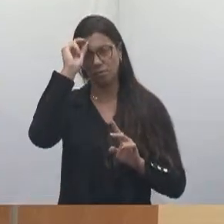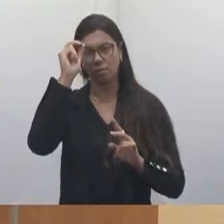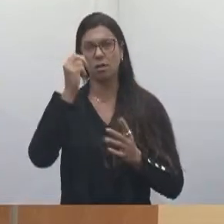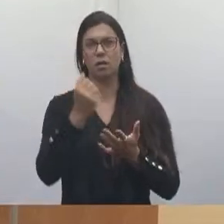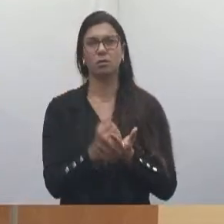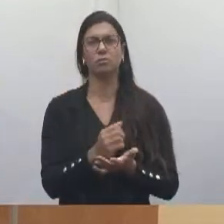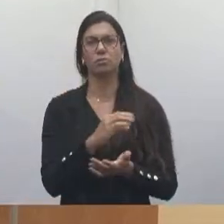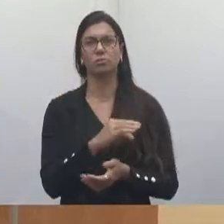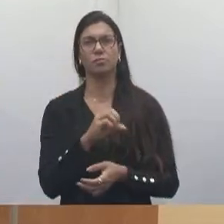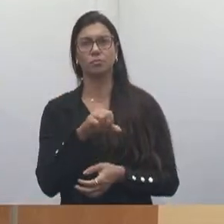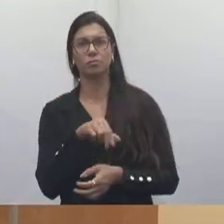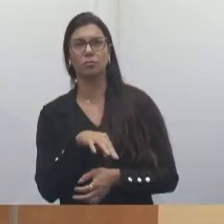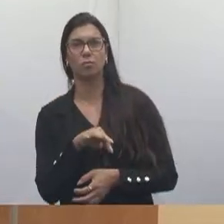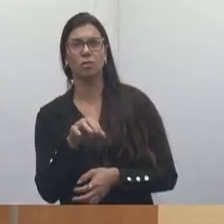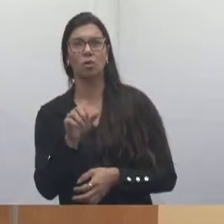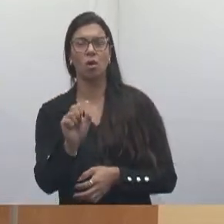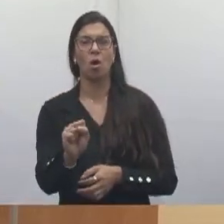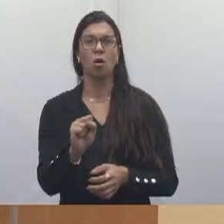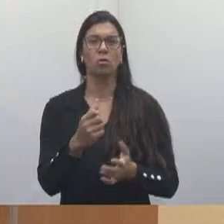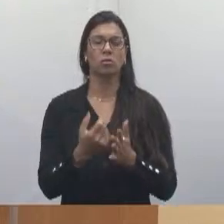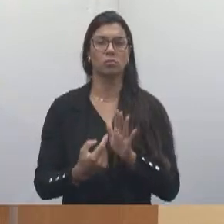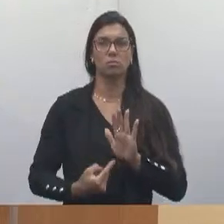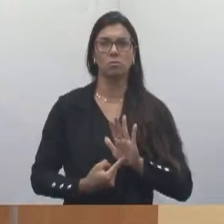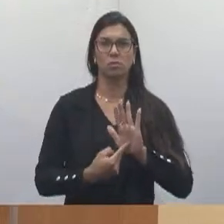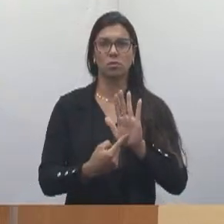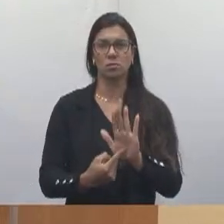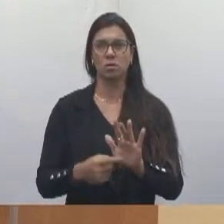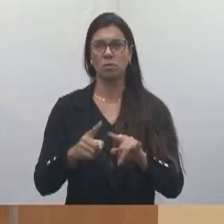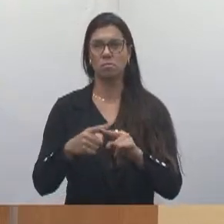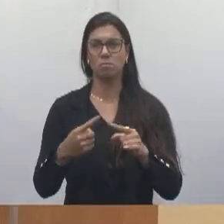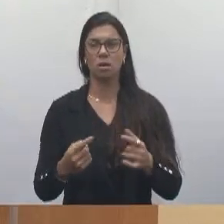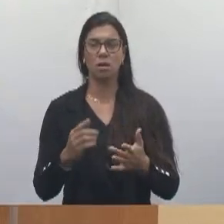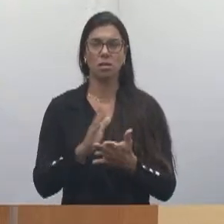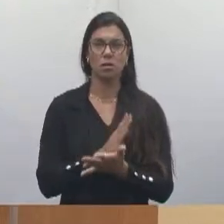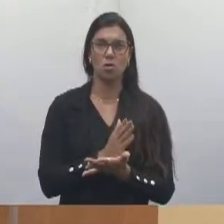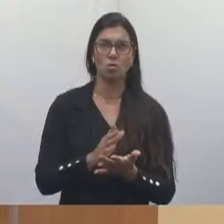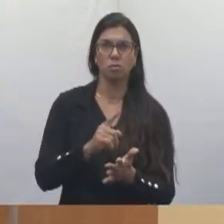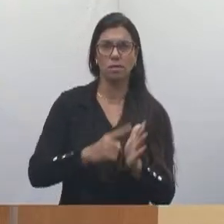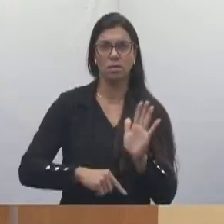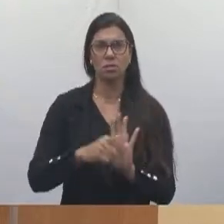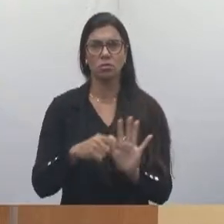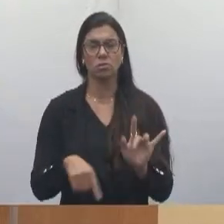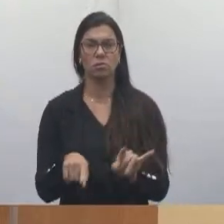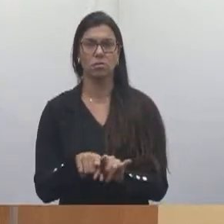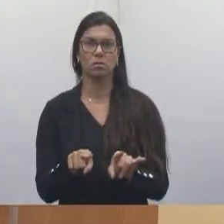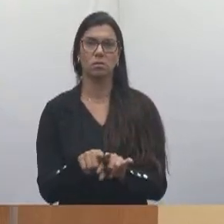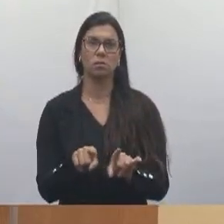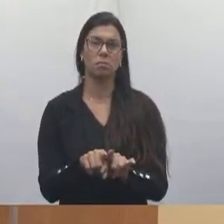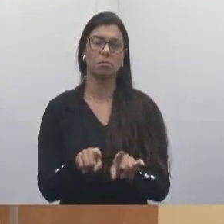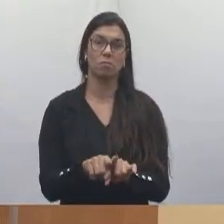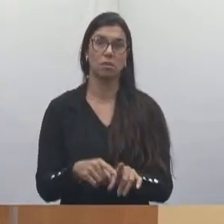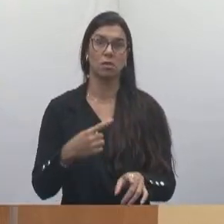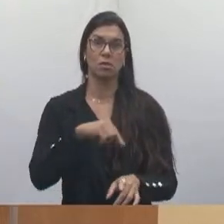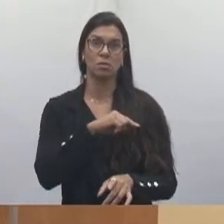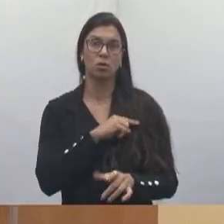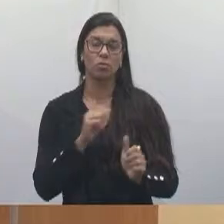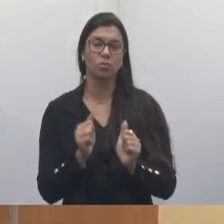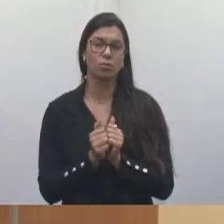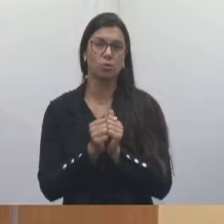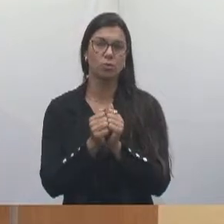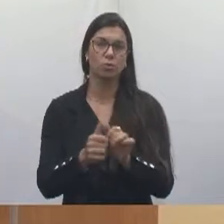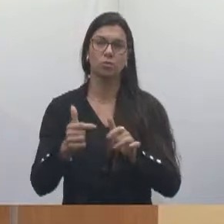né, e todas elas ser aprovado com algumas restrições. E eu tenho certeza que é nesse caminhar que a gente vai